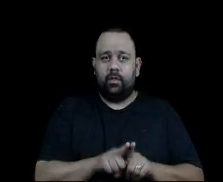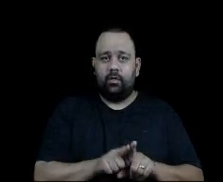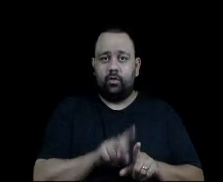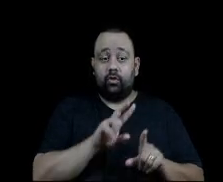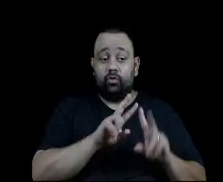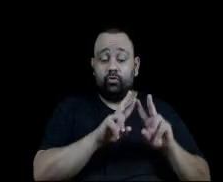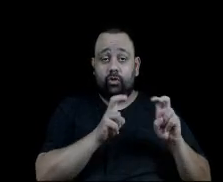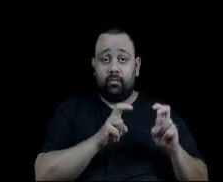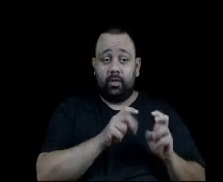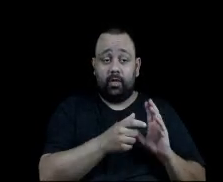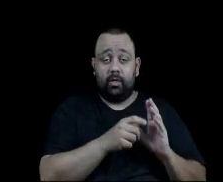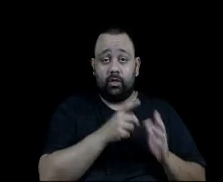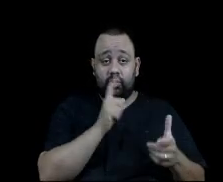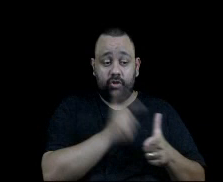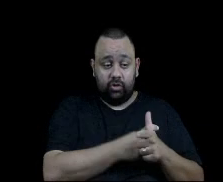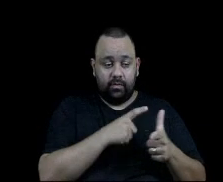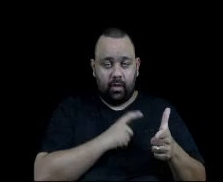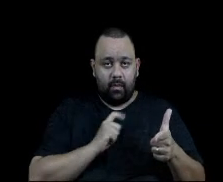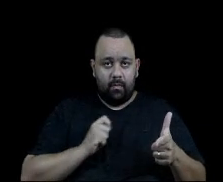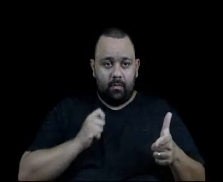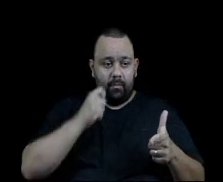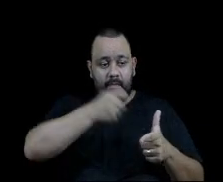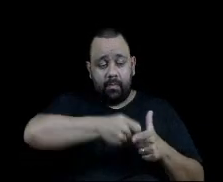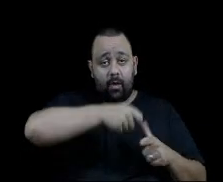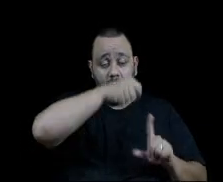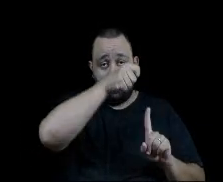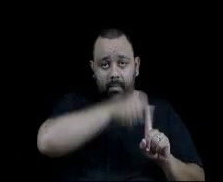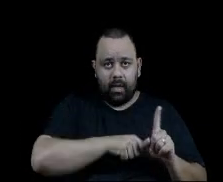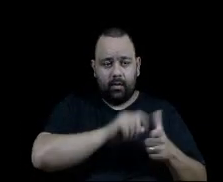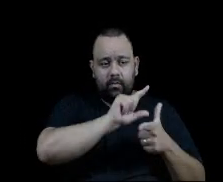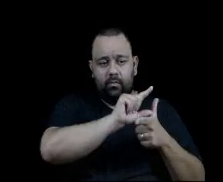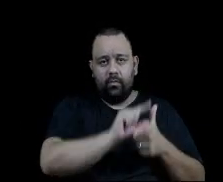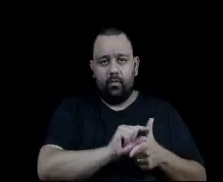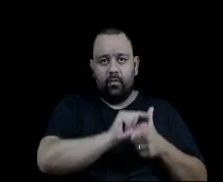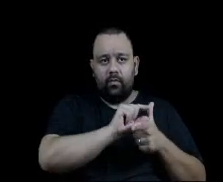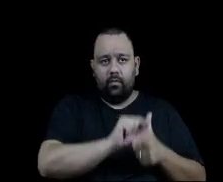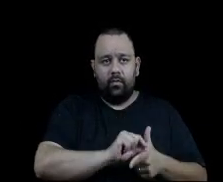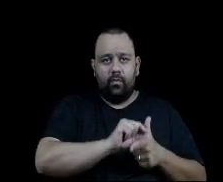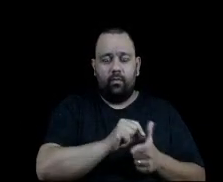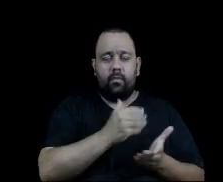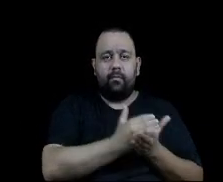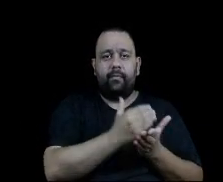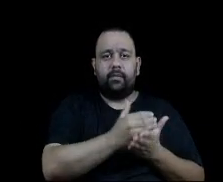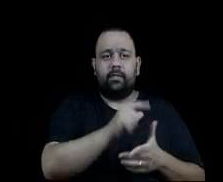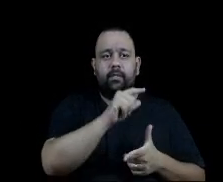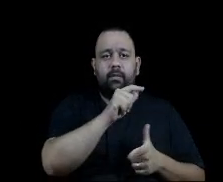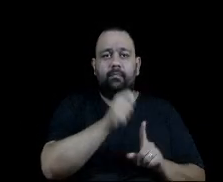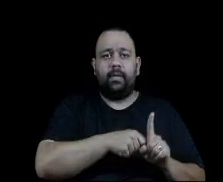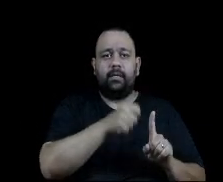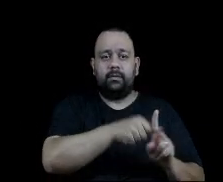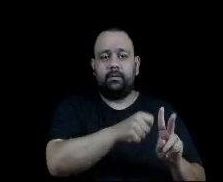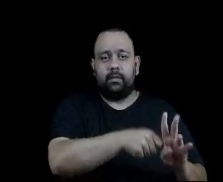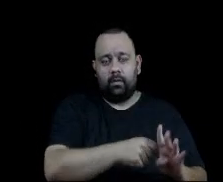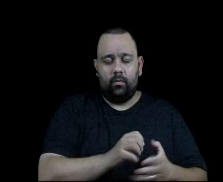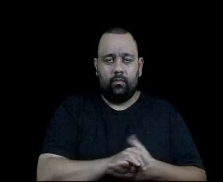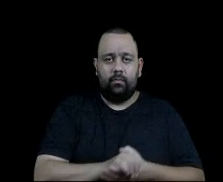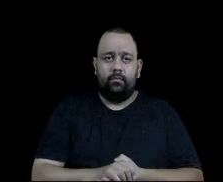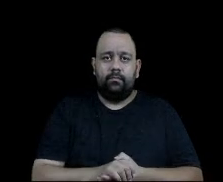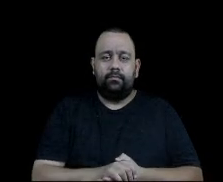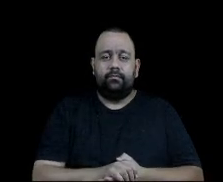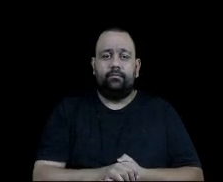a amortização da dívida. A amortização da dívida é aquele que você paga mensalmente, né? É a sua parcela mensal.